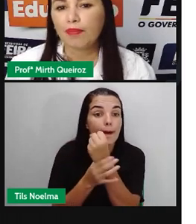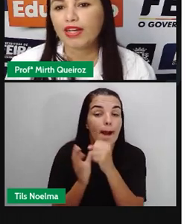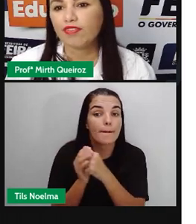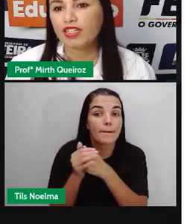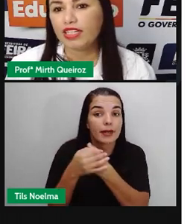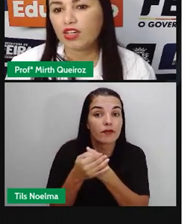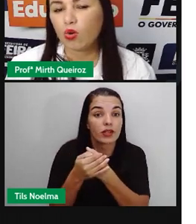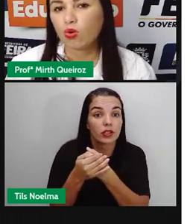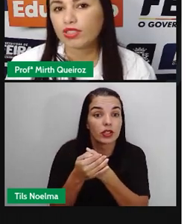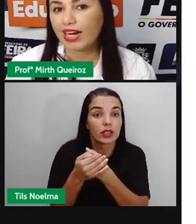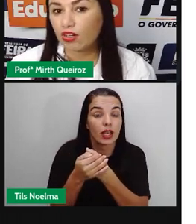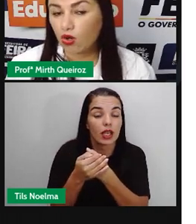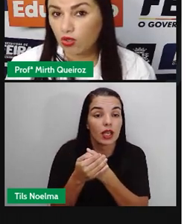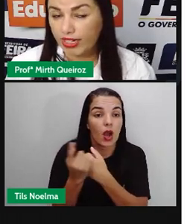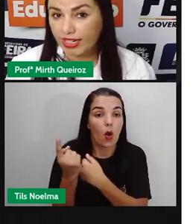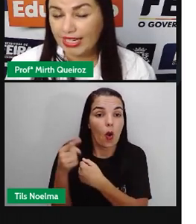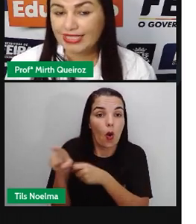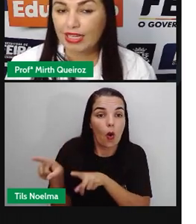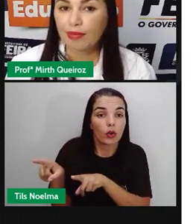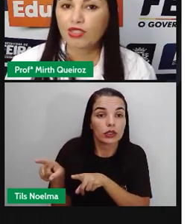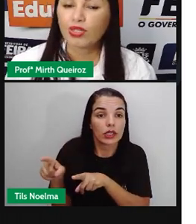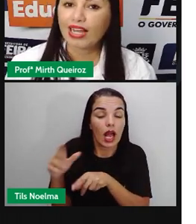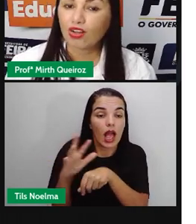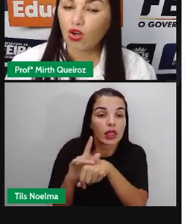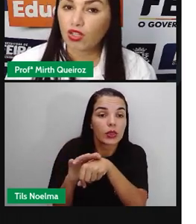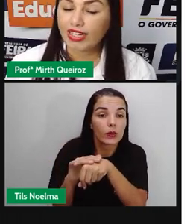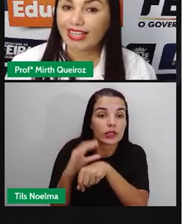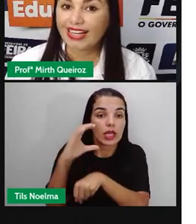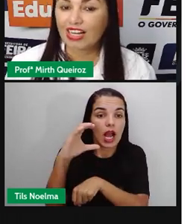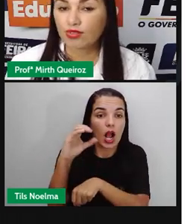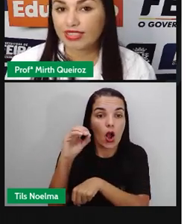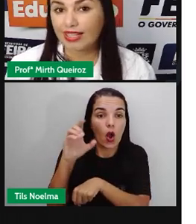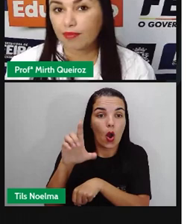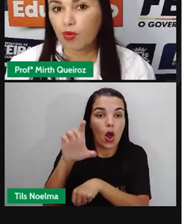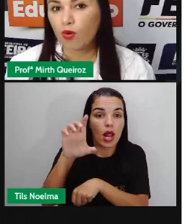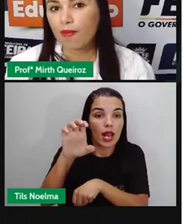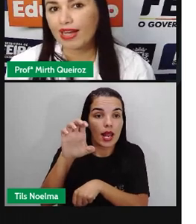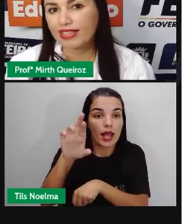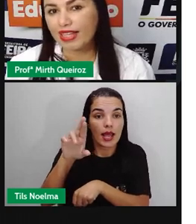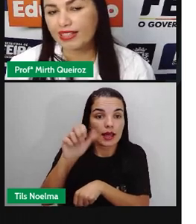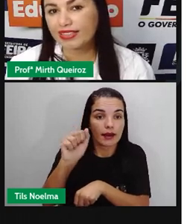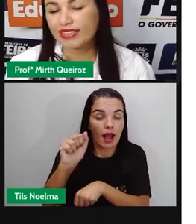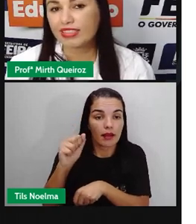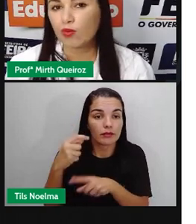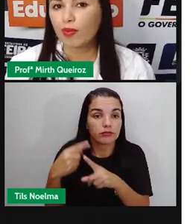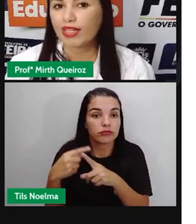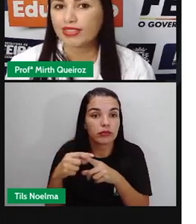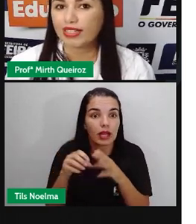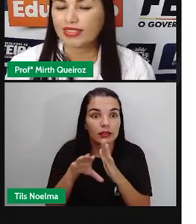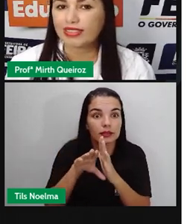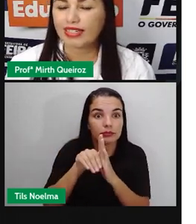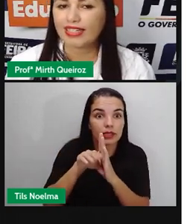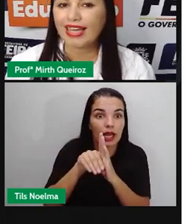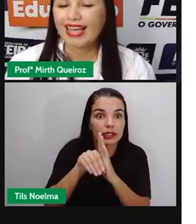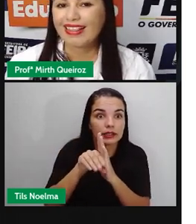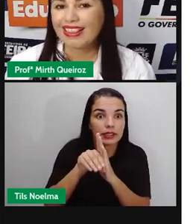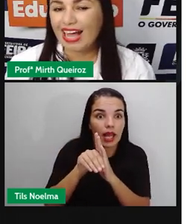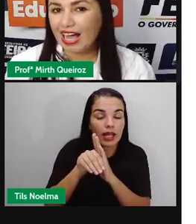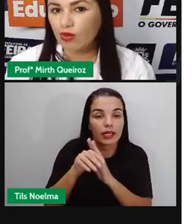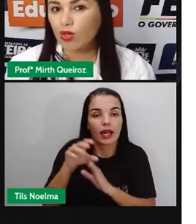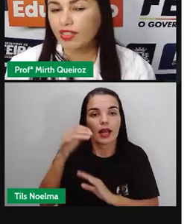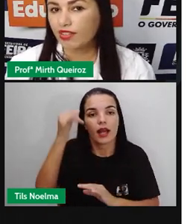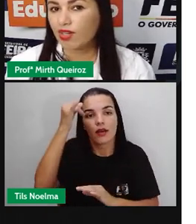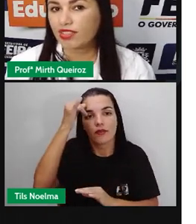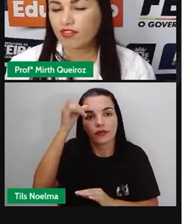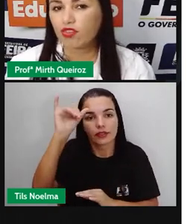se prevenir contra Cólera sabendo que a cólera é causada por bactérias que estão presentes aí